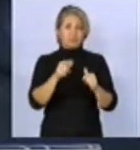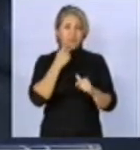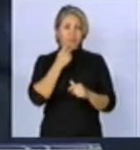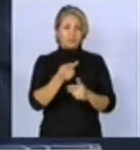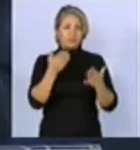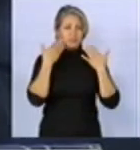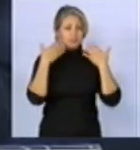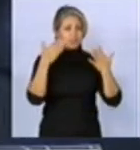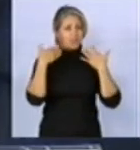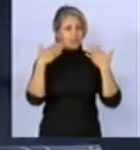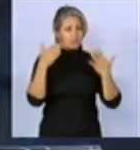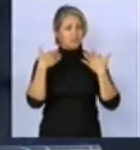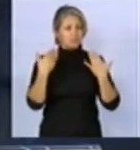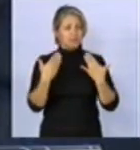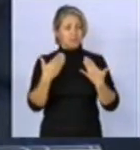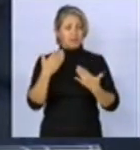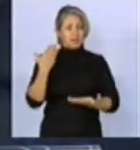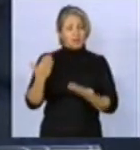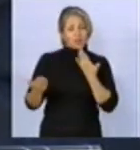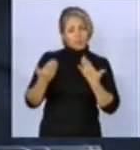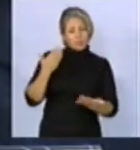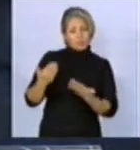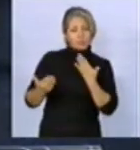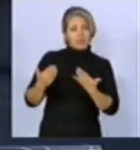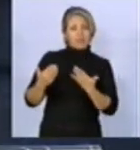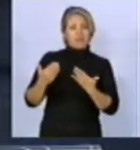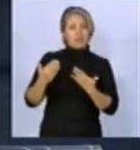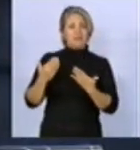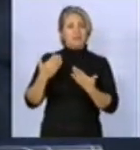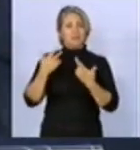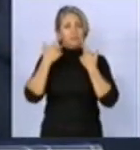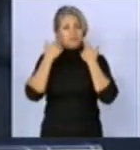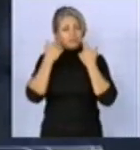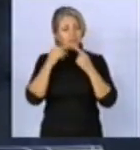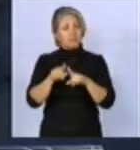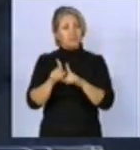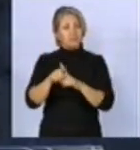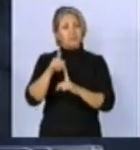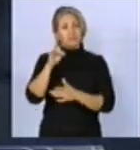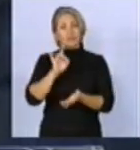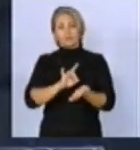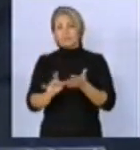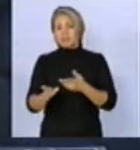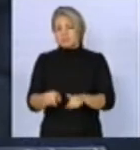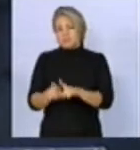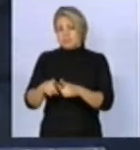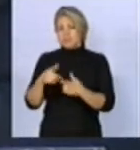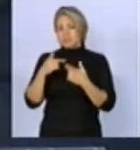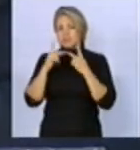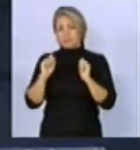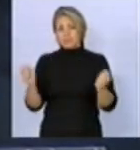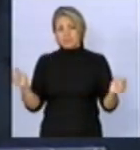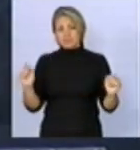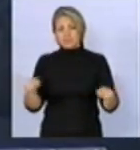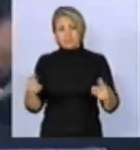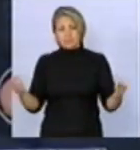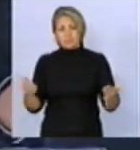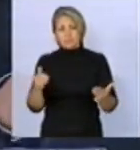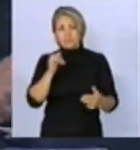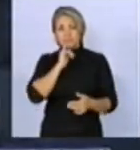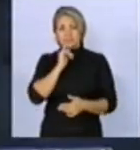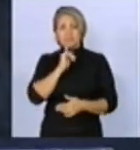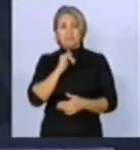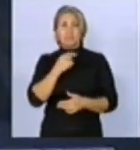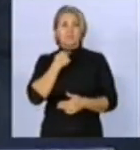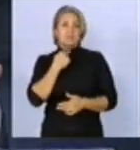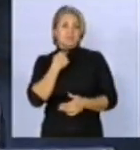calor artificial com para o artificial com natural da forma que é agricultura brasileira Tropical daqui a pouco vai se impedir os